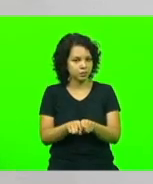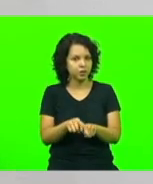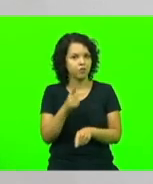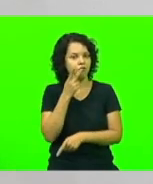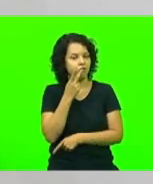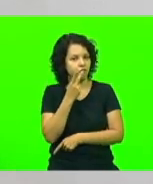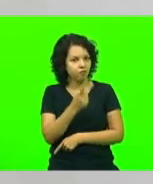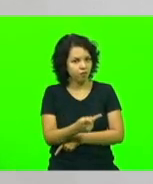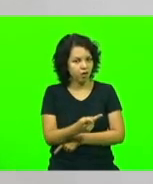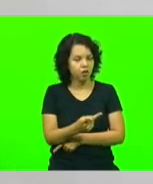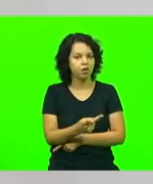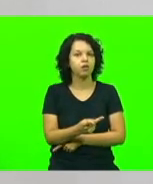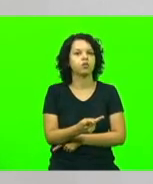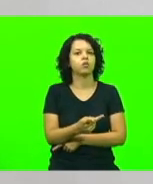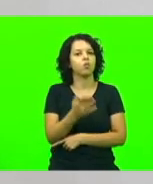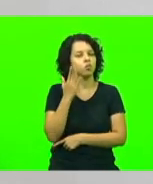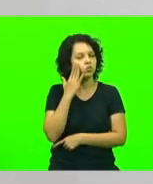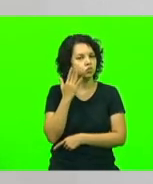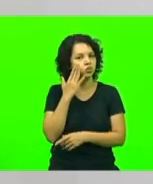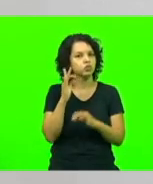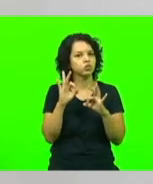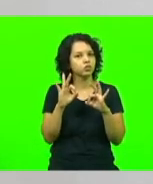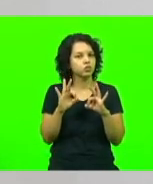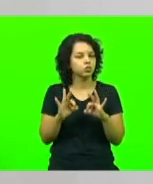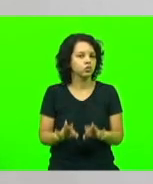senhor, senhor governador, eu tenho certeza que vai ver isso,